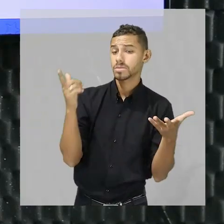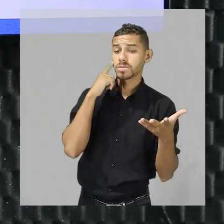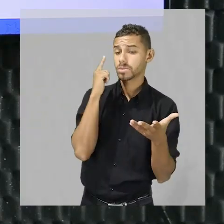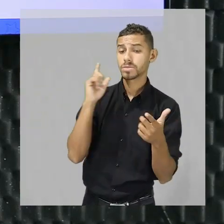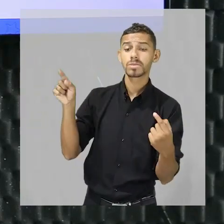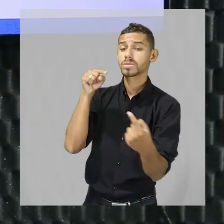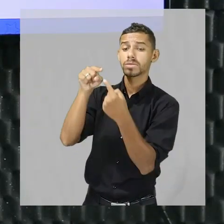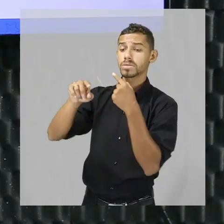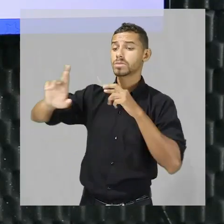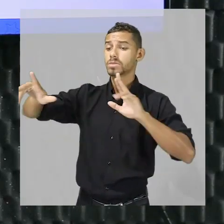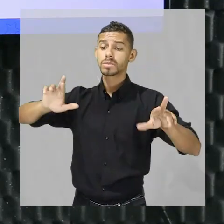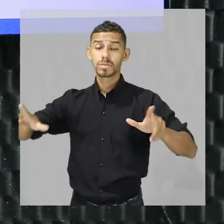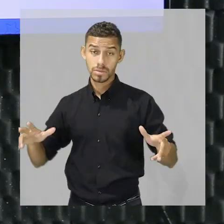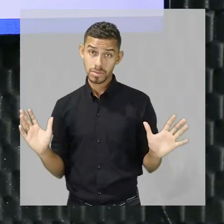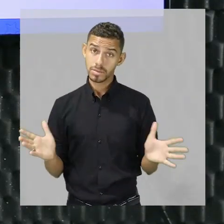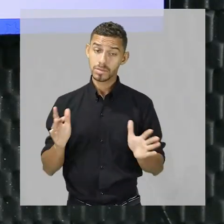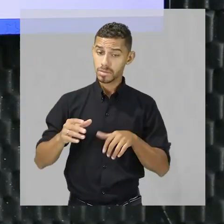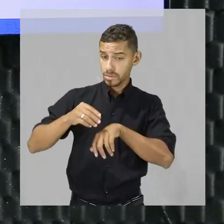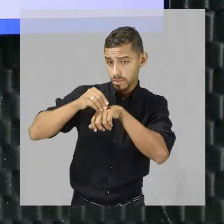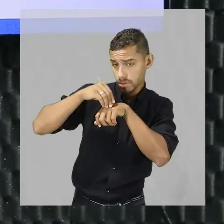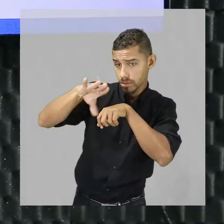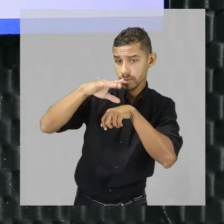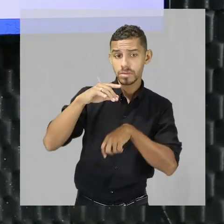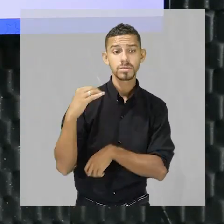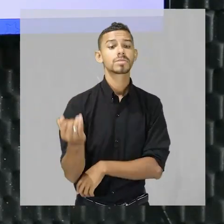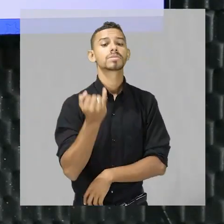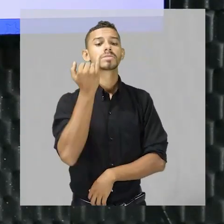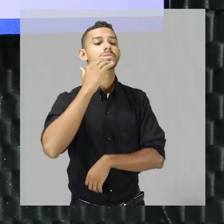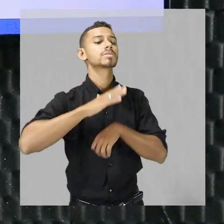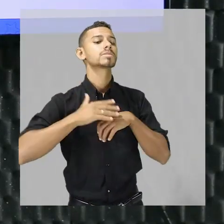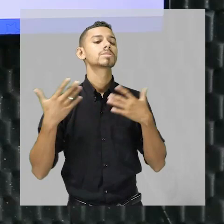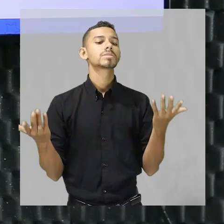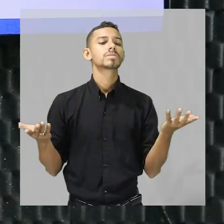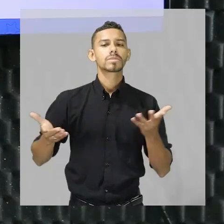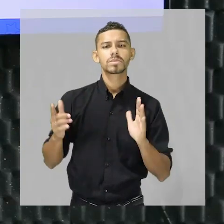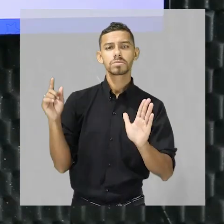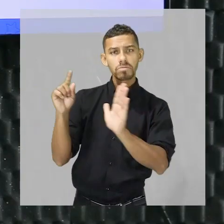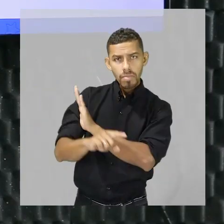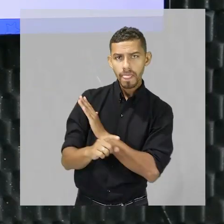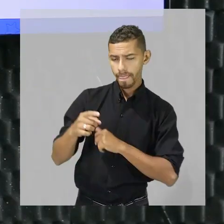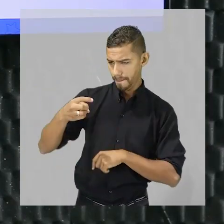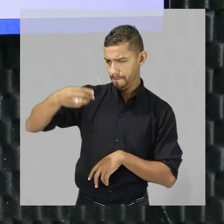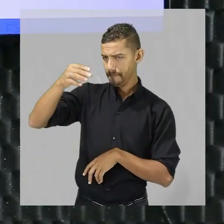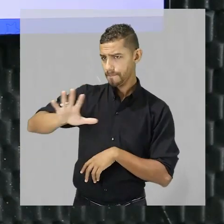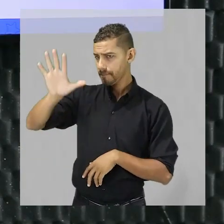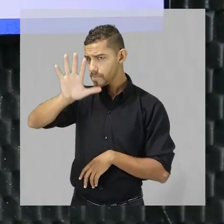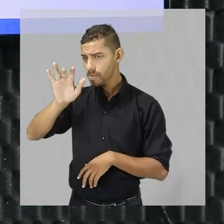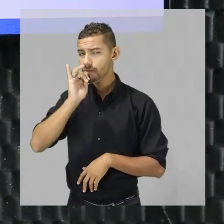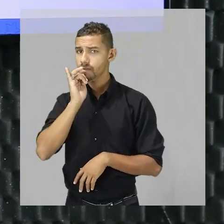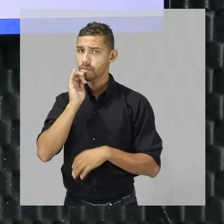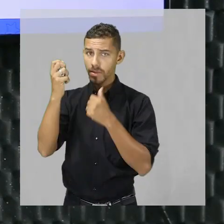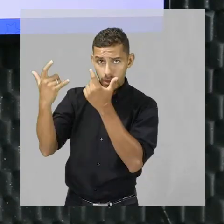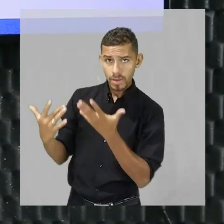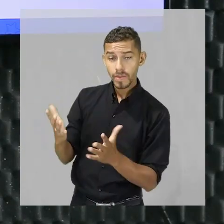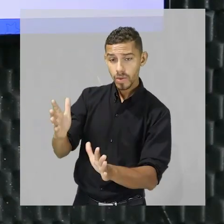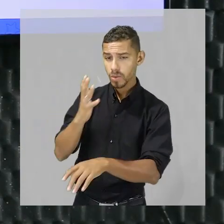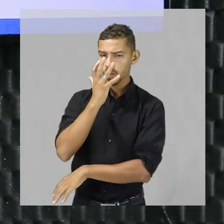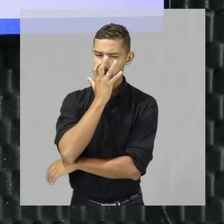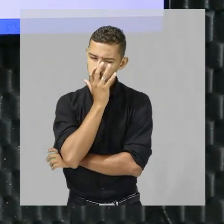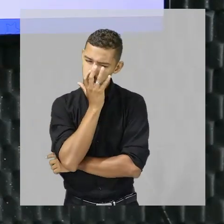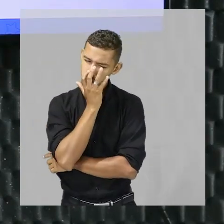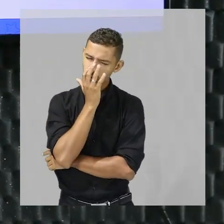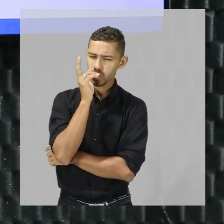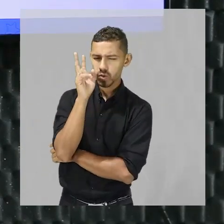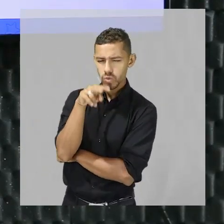com finalidades diversas. Então, a primeira dica que eu passo para ti, quando cair uma questão de cartografia com mapa, dá uma olhadinha